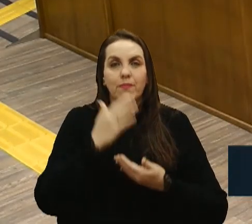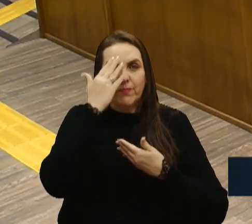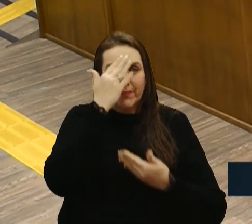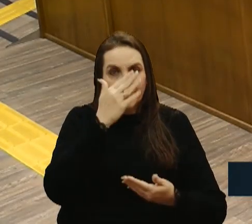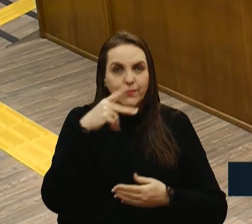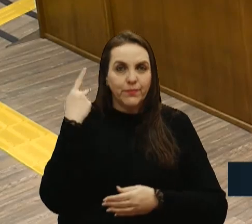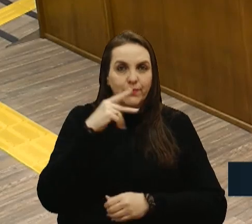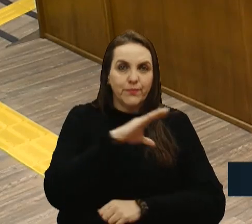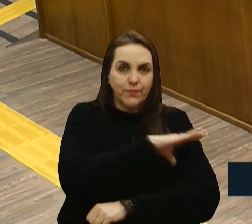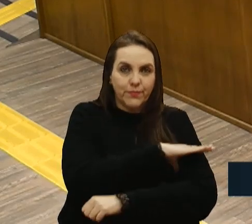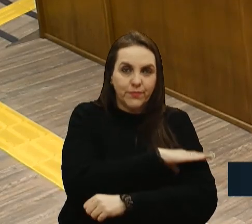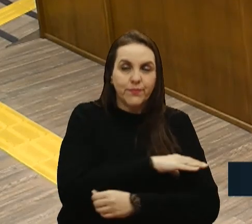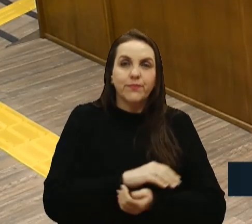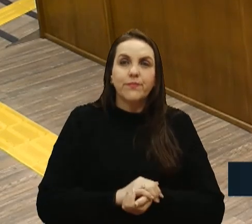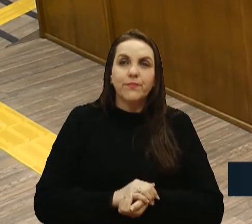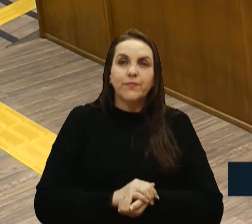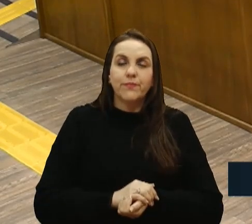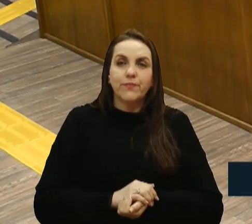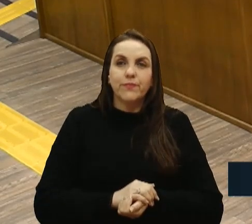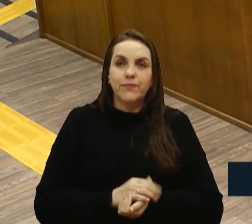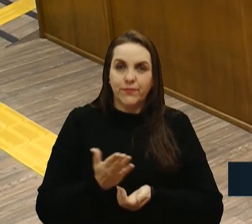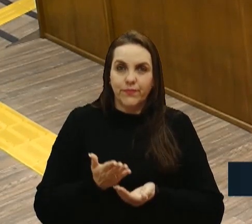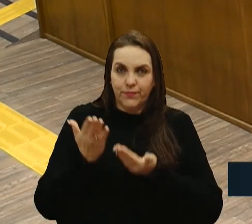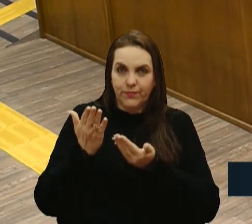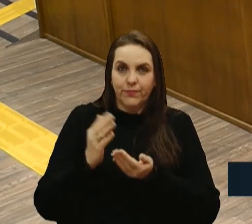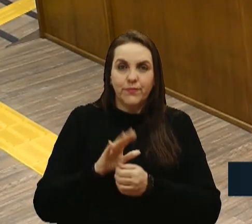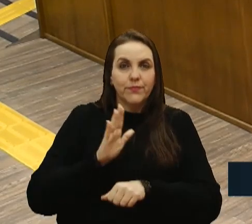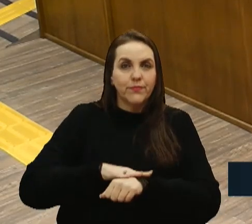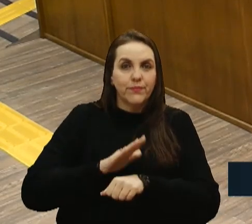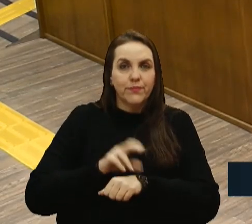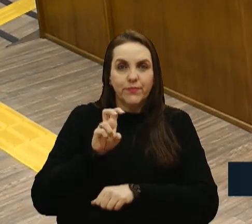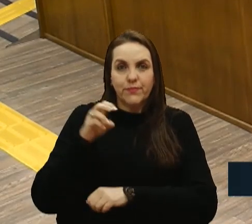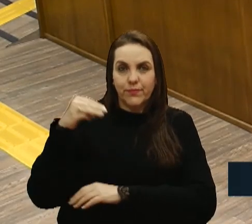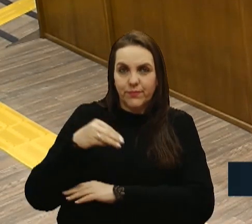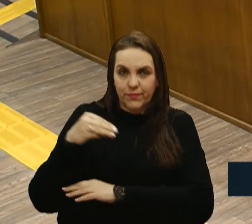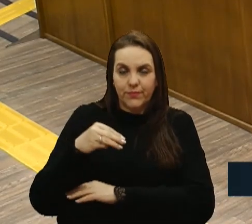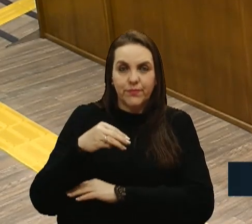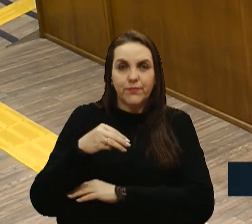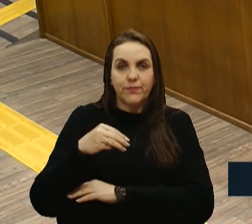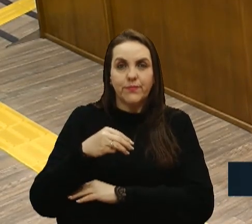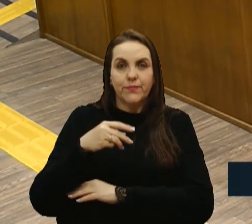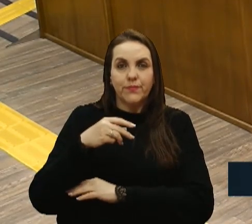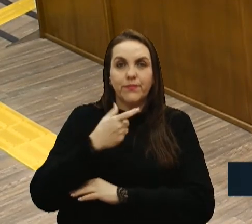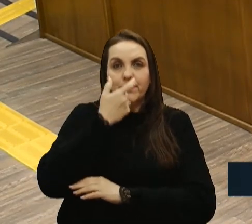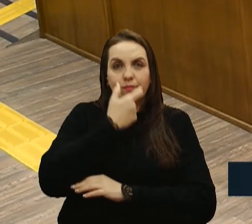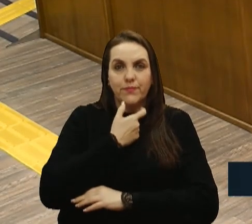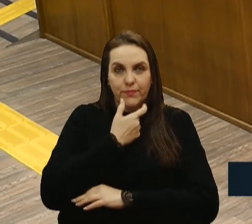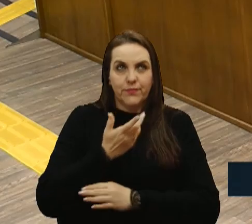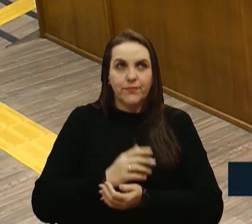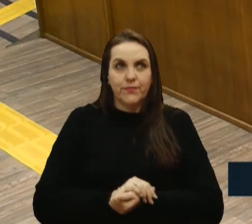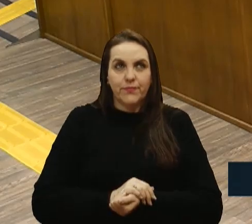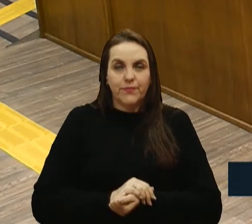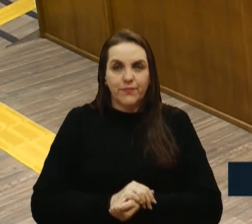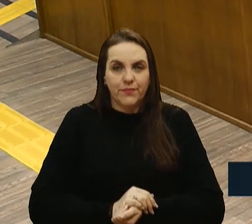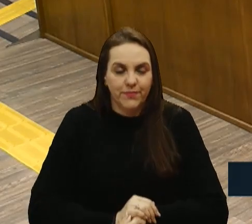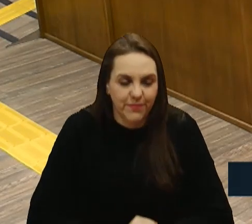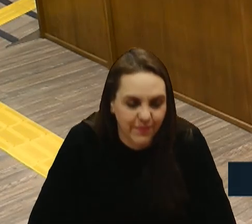Obrigado, vereador Capitão Ramon. Com a palavra pelo tempo de 5 minutos, Tenente Cristiano Becker.